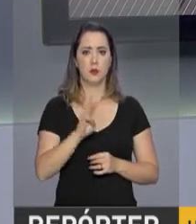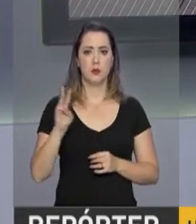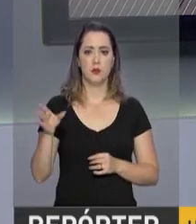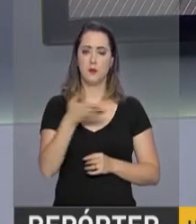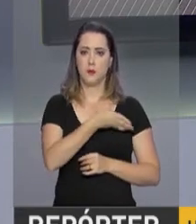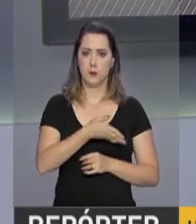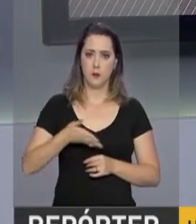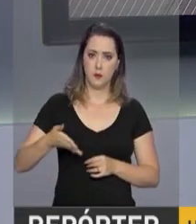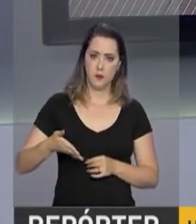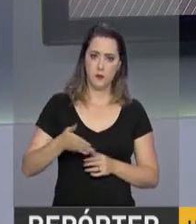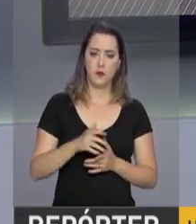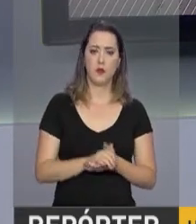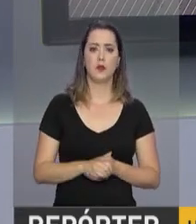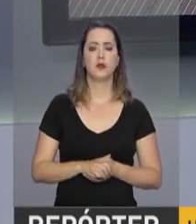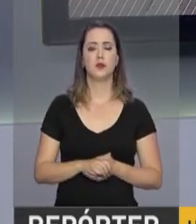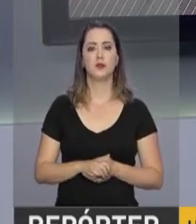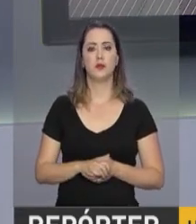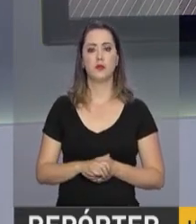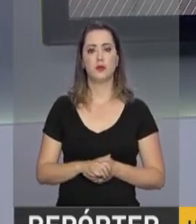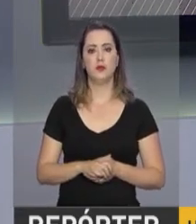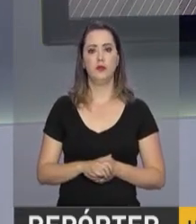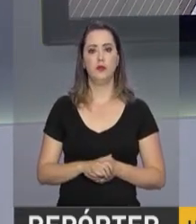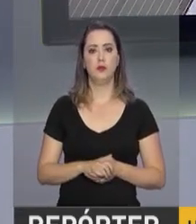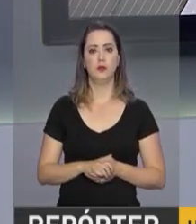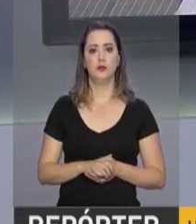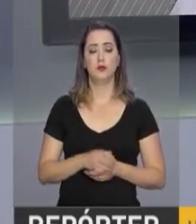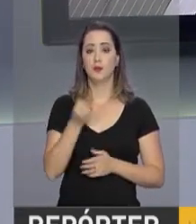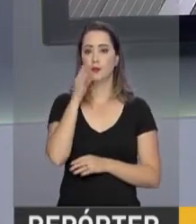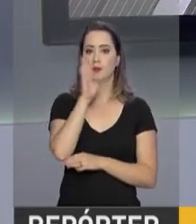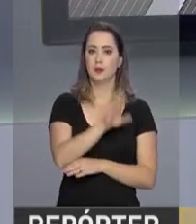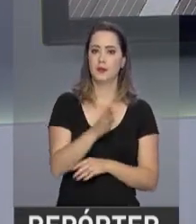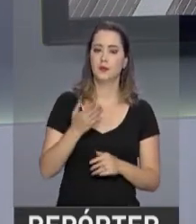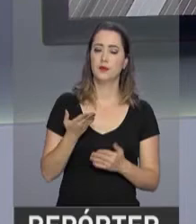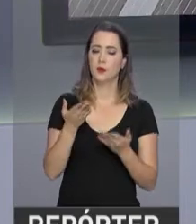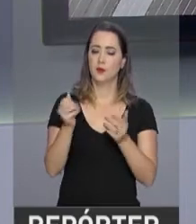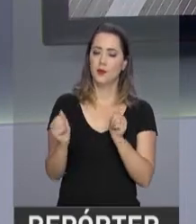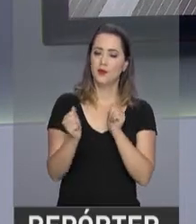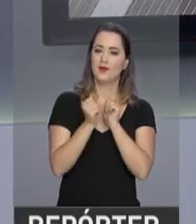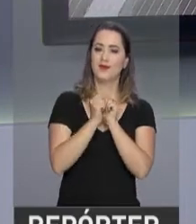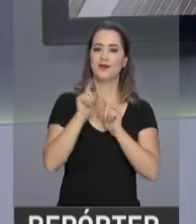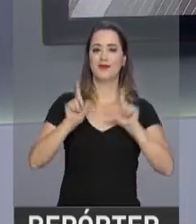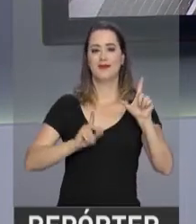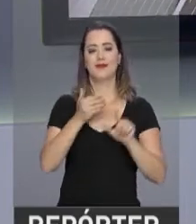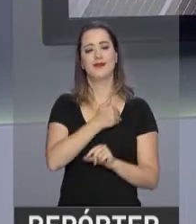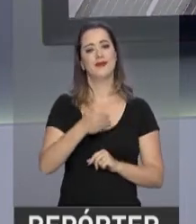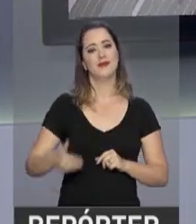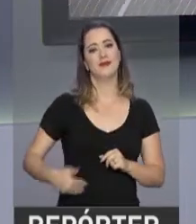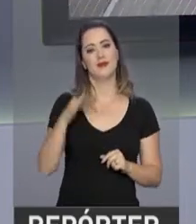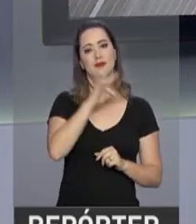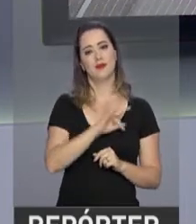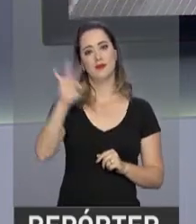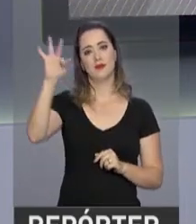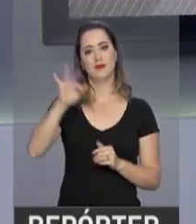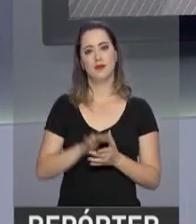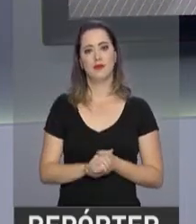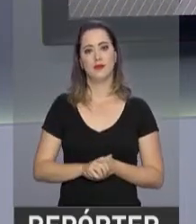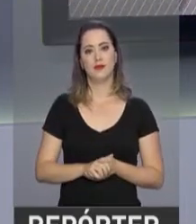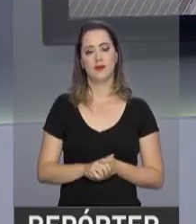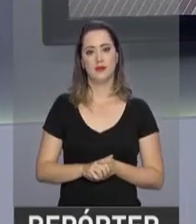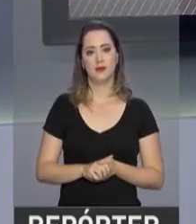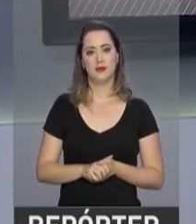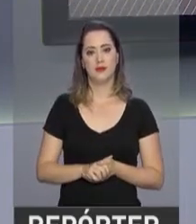programação também está na página da nbr na internet uma boa tarde pra você continue com a gente na nbr a tv do governo